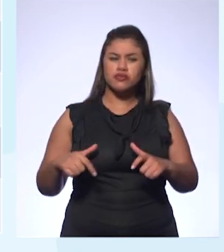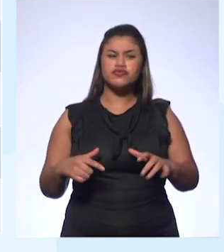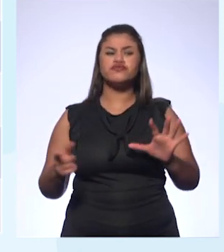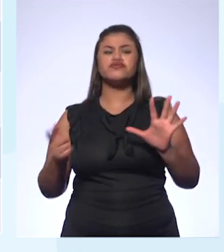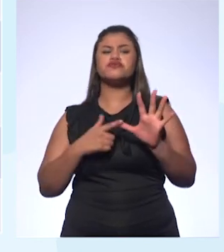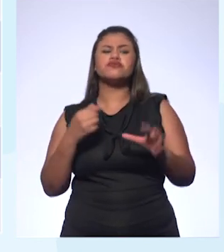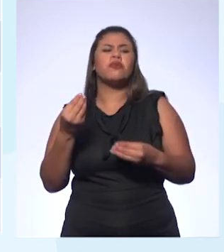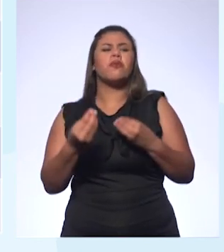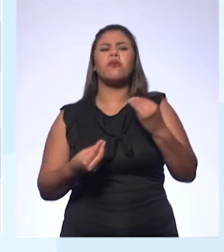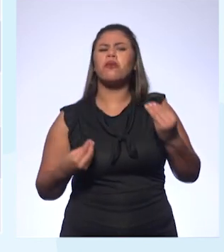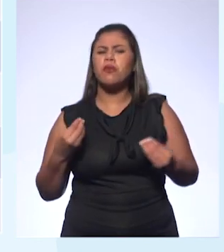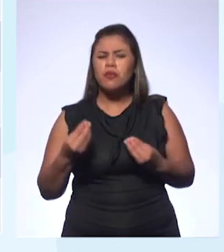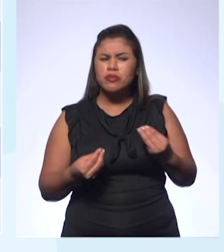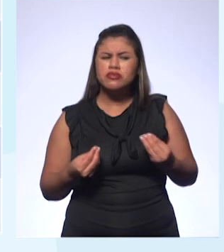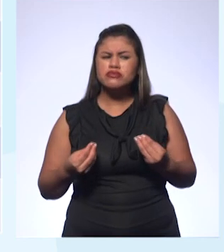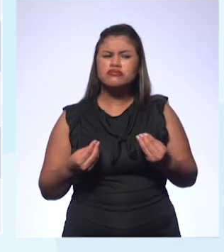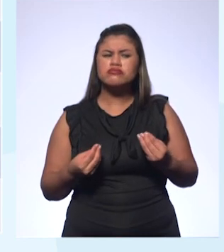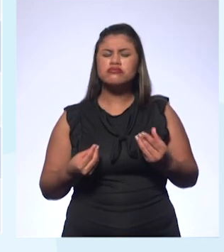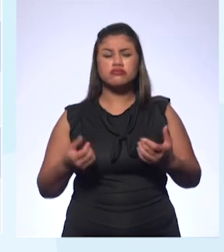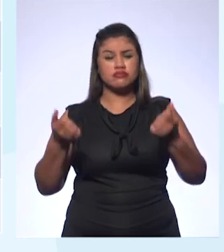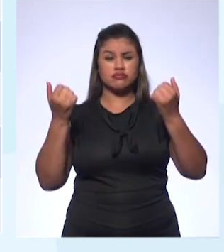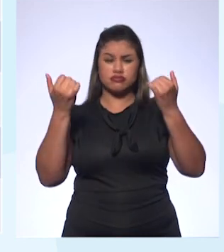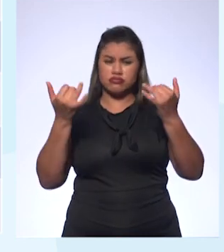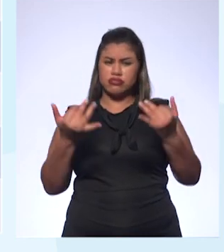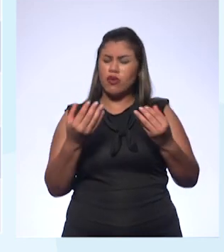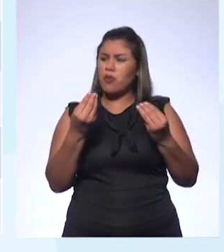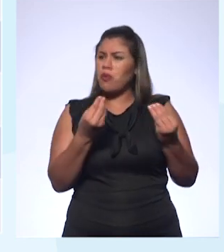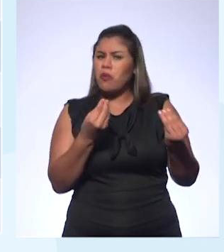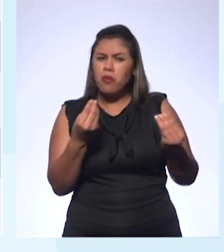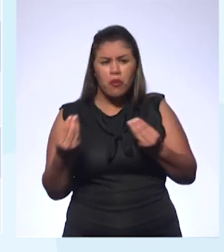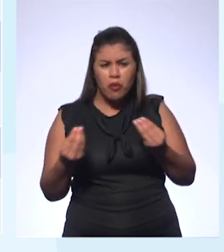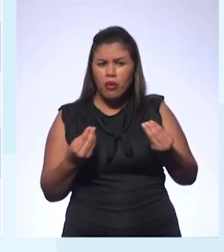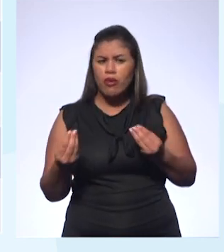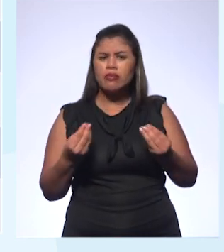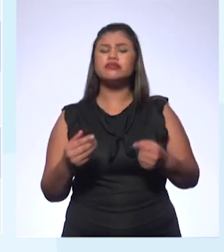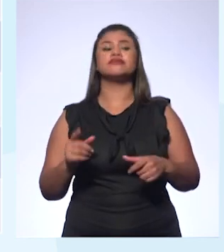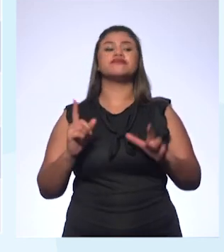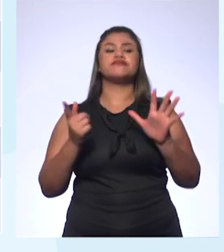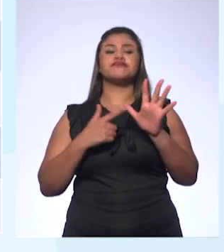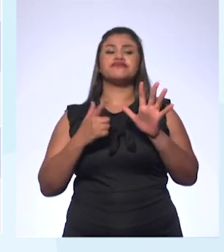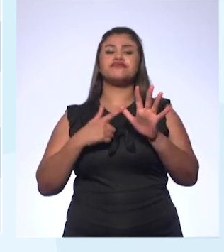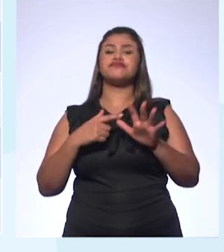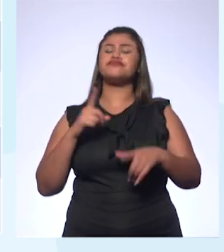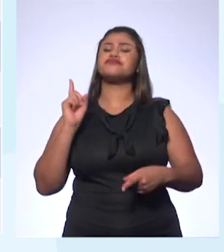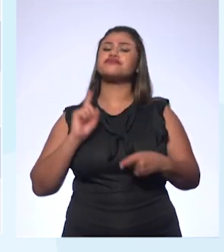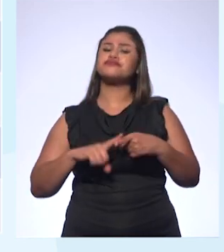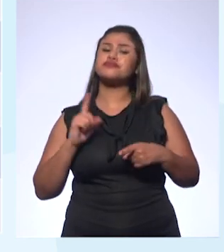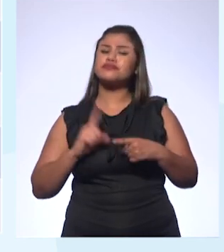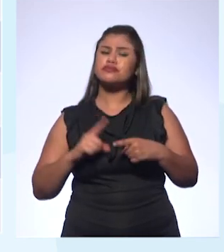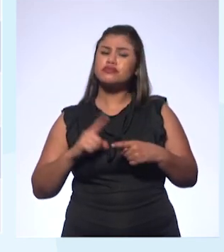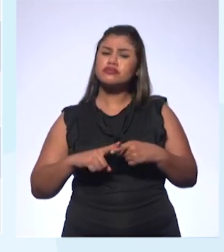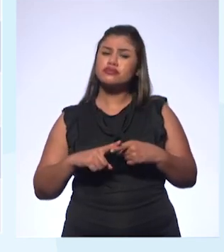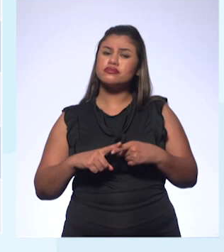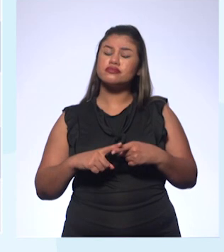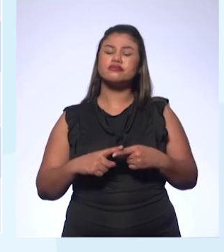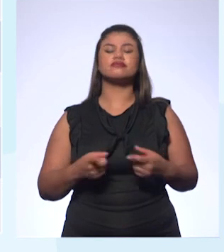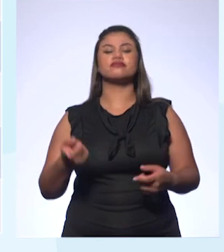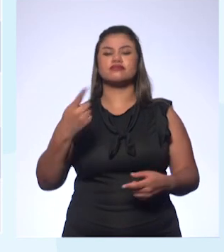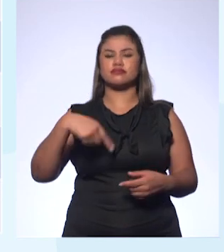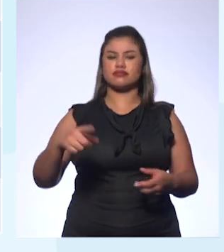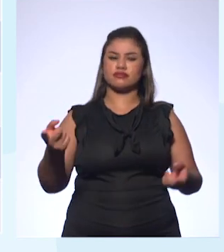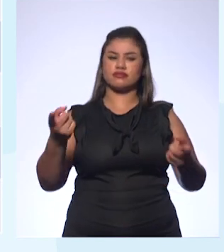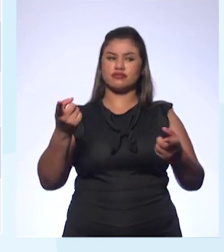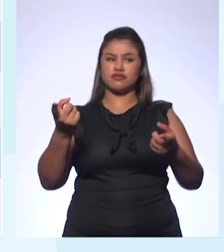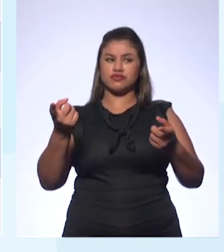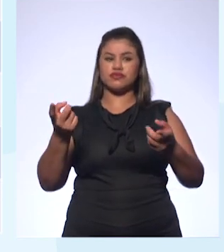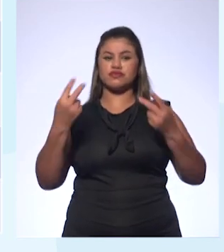e como aconteceu, uma explicação, né, do modo que aconteceu e o porquê aconteceu. Então, pode voltar para a minha tela.